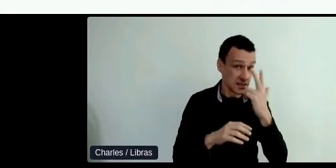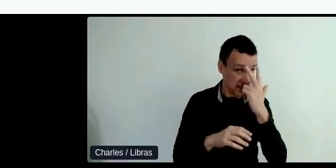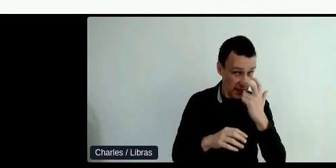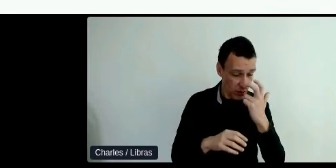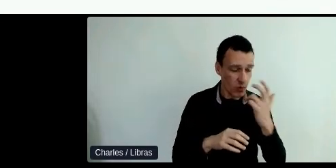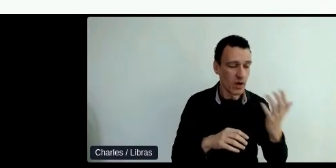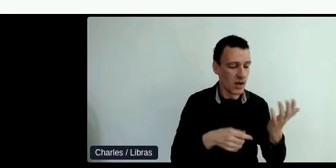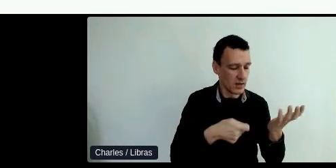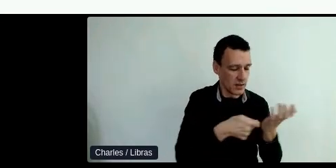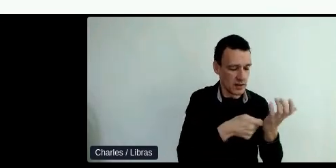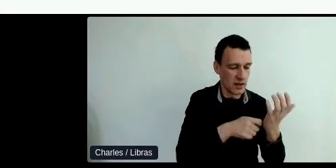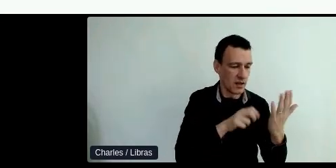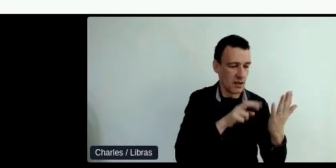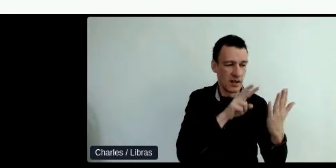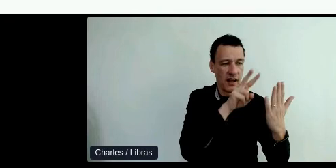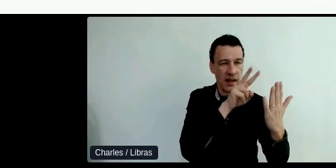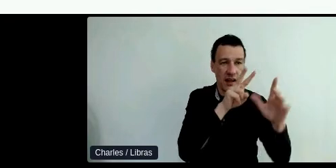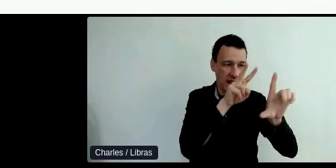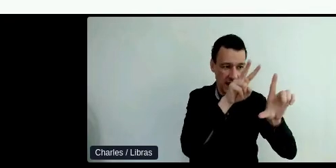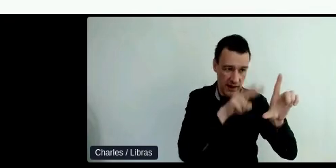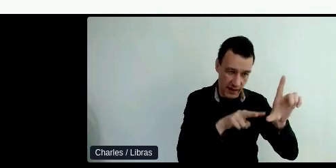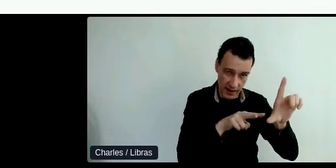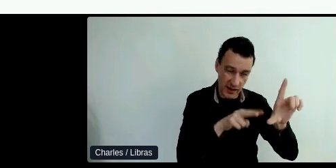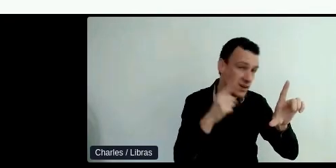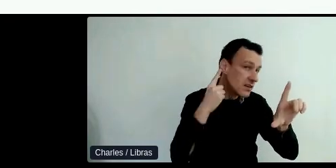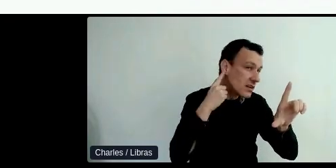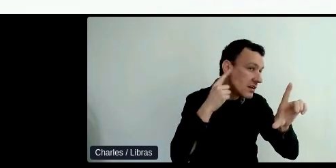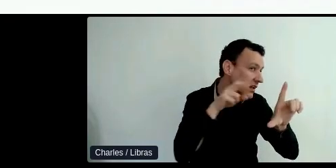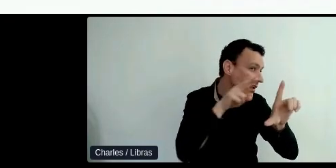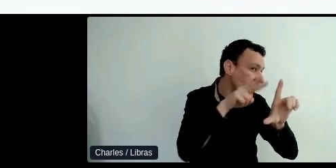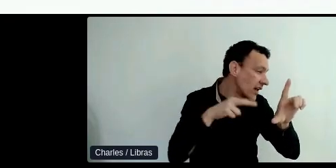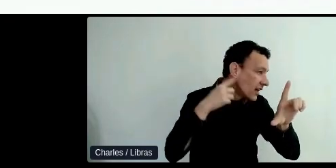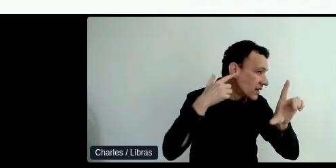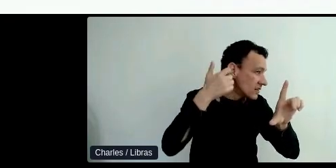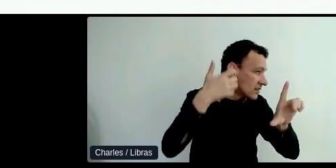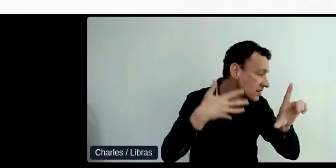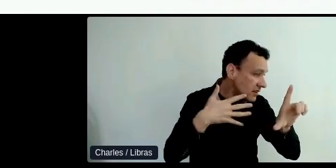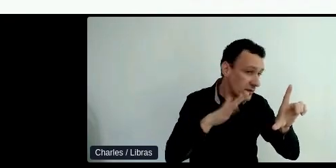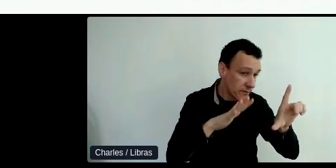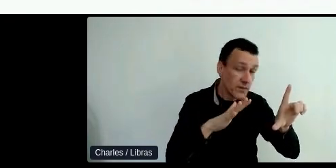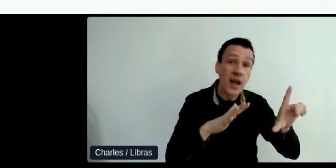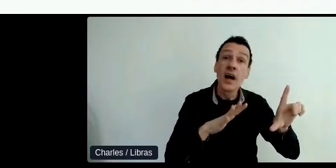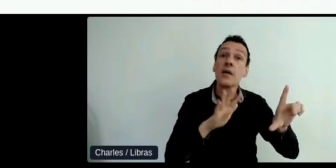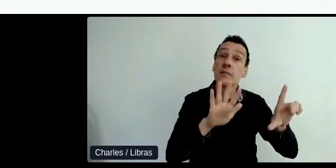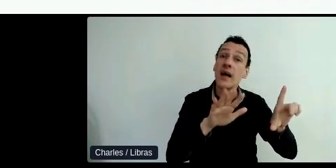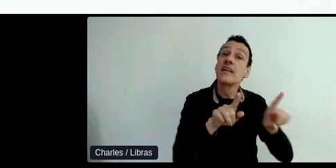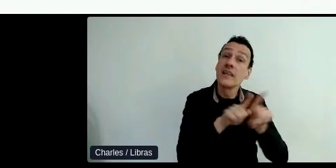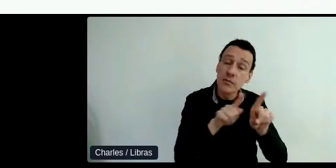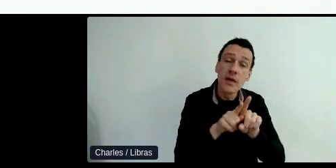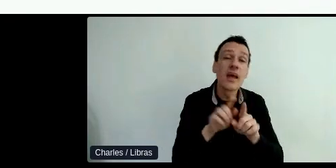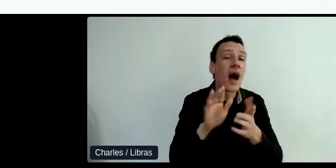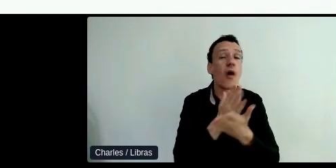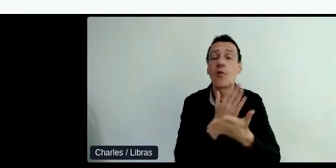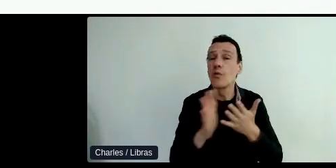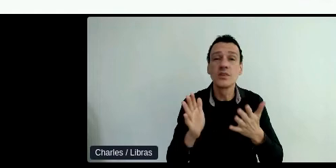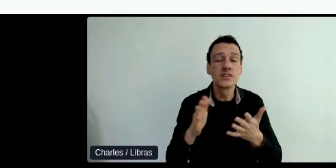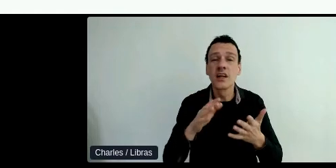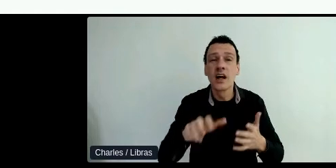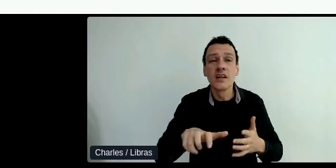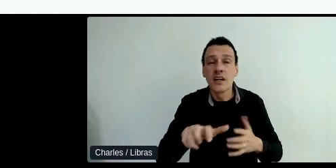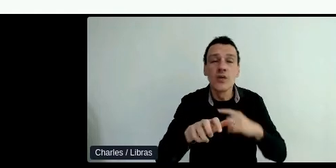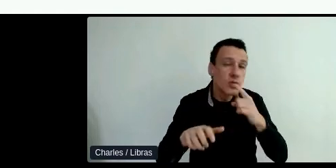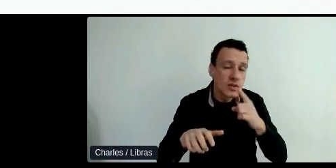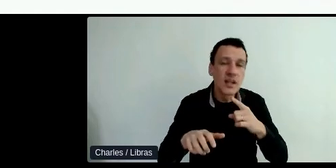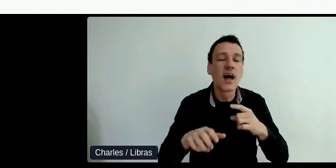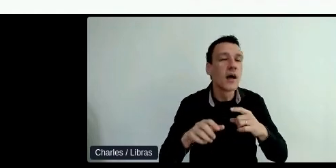usando o leitor de telas, mas precisa navegar também pelo teclado, né? Então, e aí esses números já